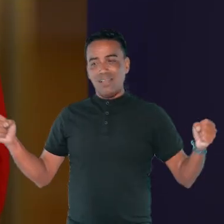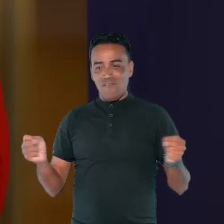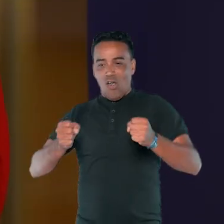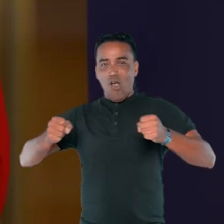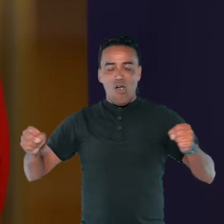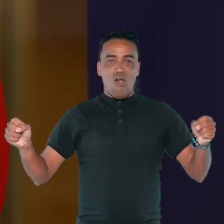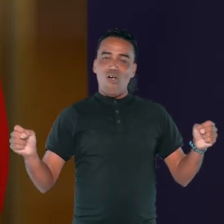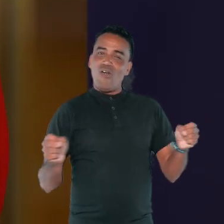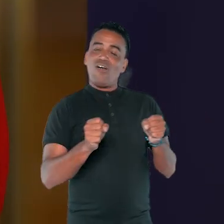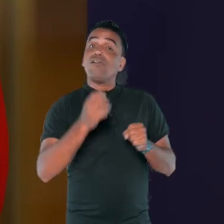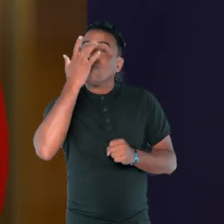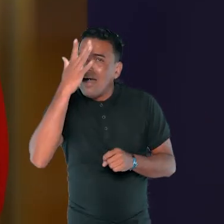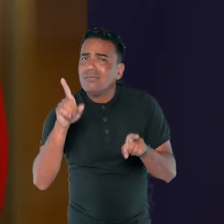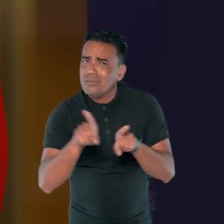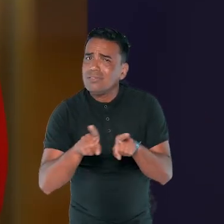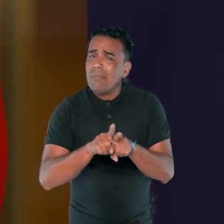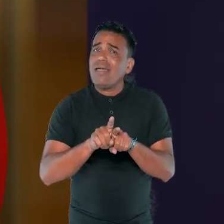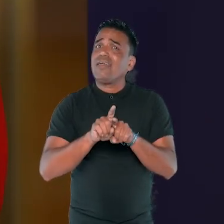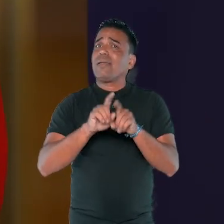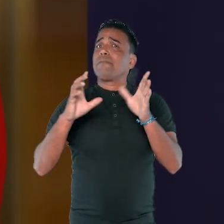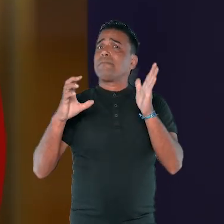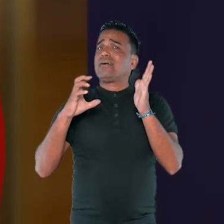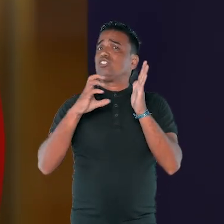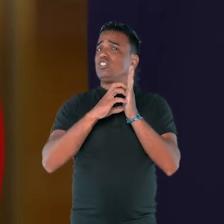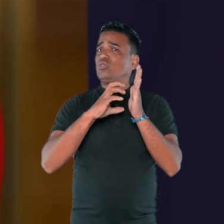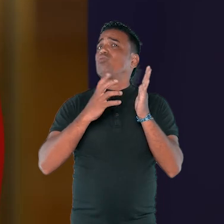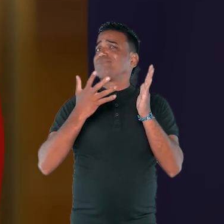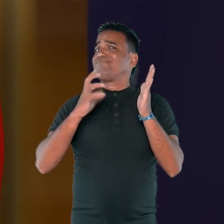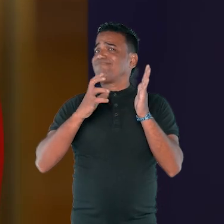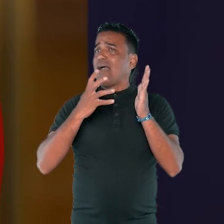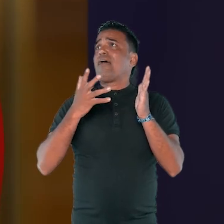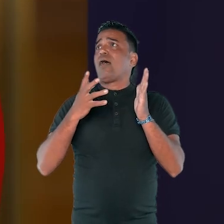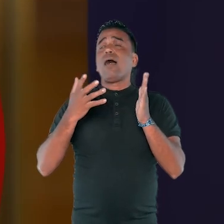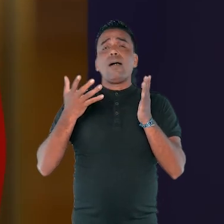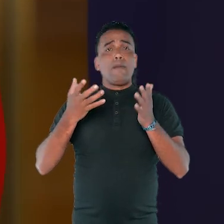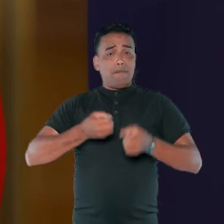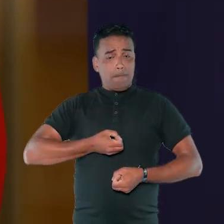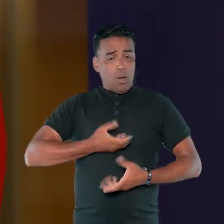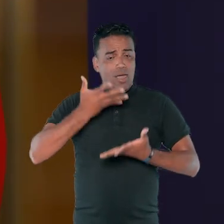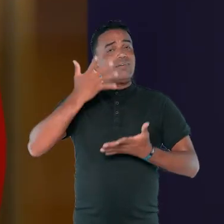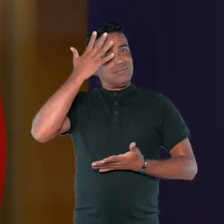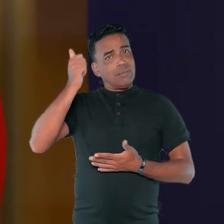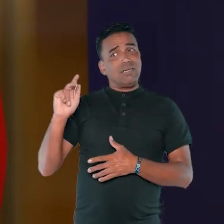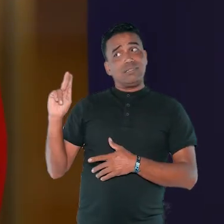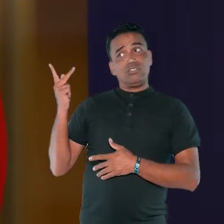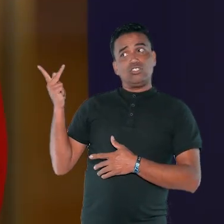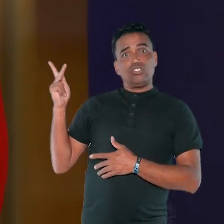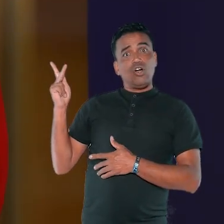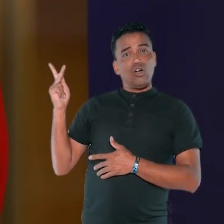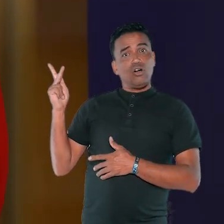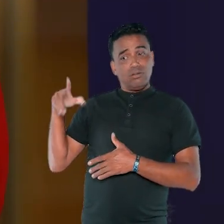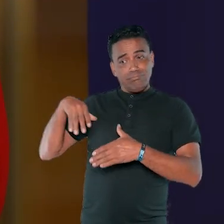também era ao tempo dos partidos. O poeta sabia história, vivia em